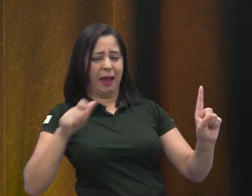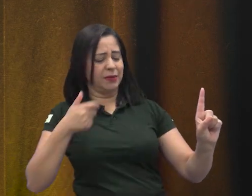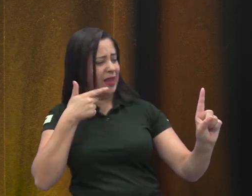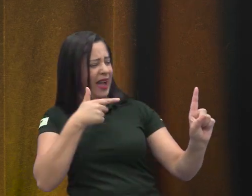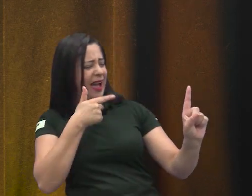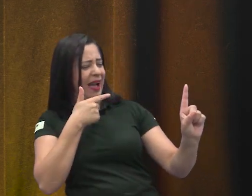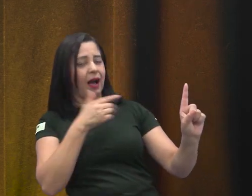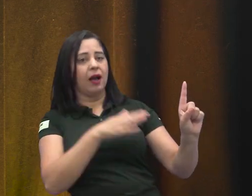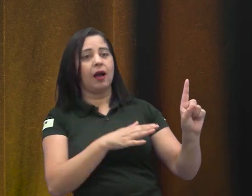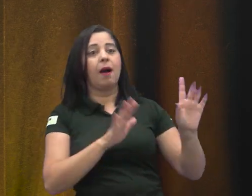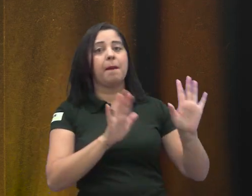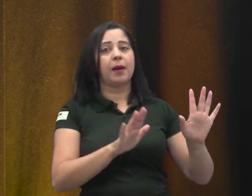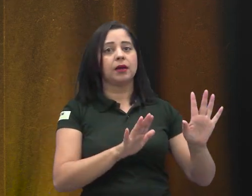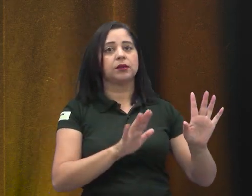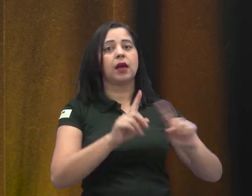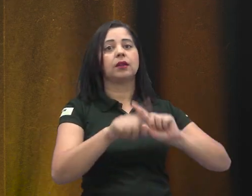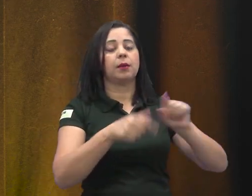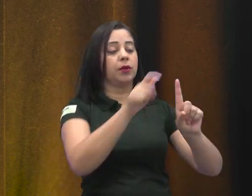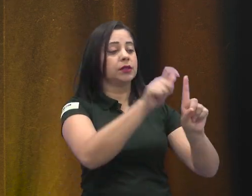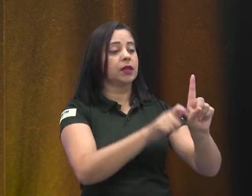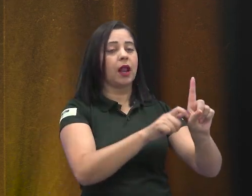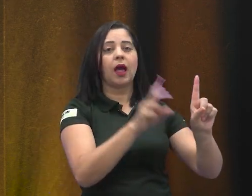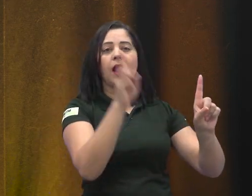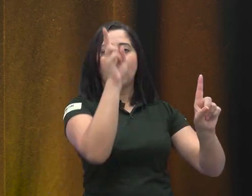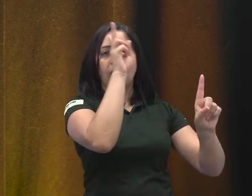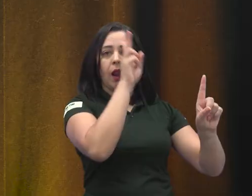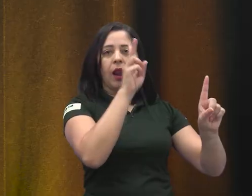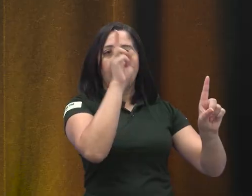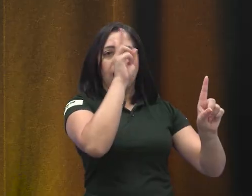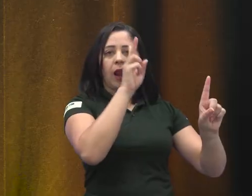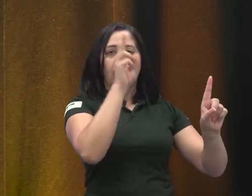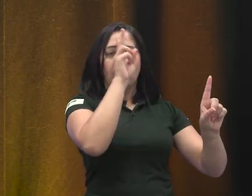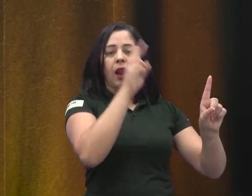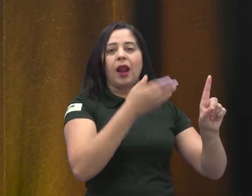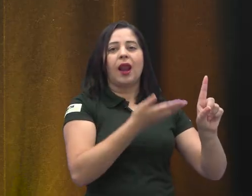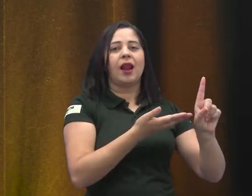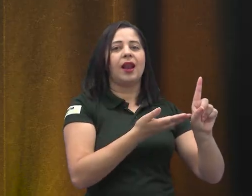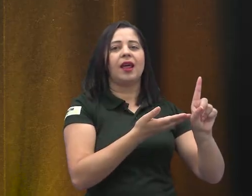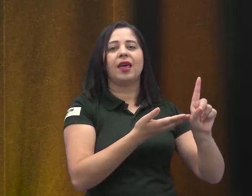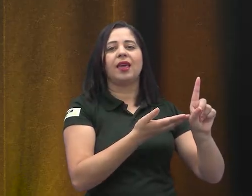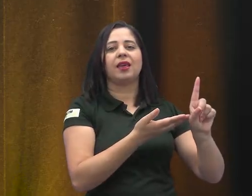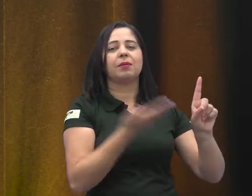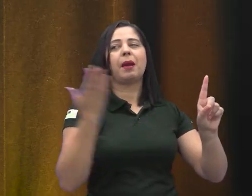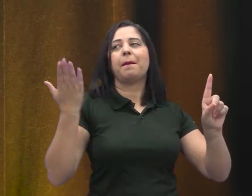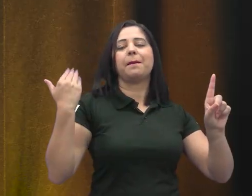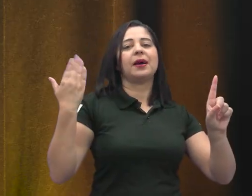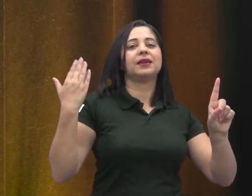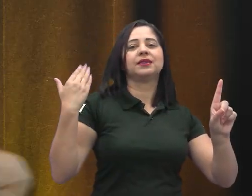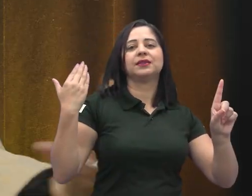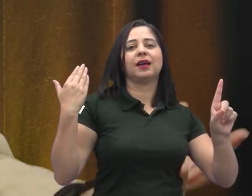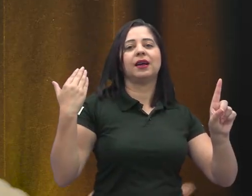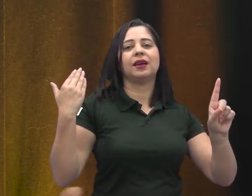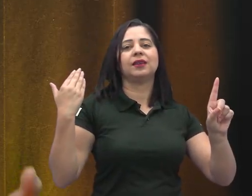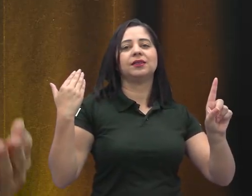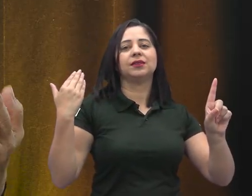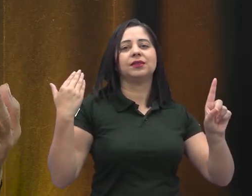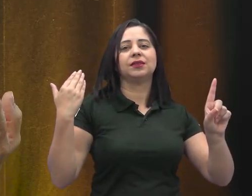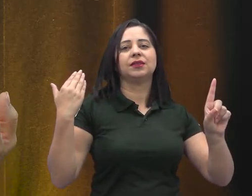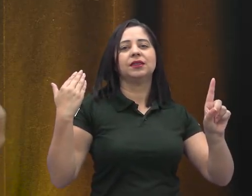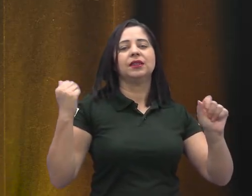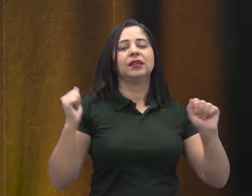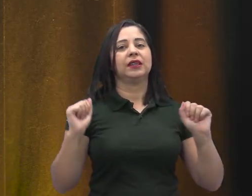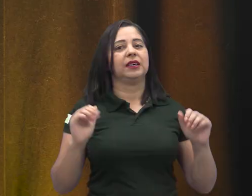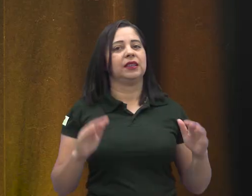E ela, de repente, começa a lembrar da sua peça, como ela fazia quando era atriz, e começa a fazer.